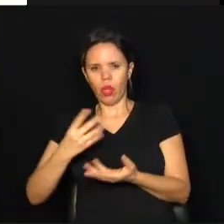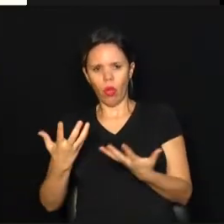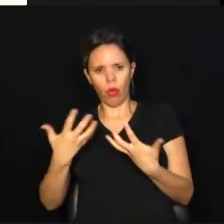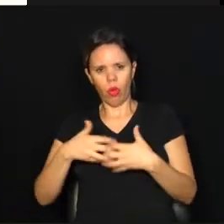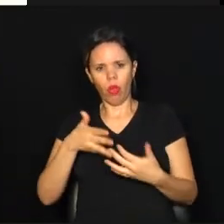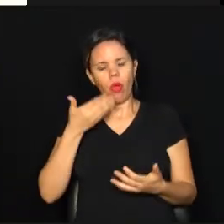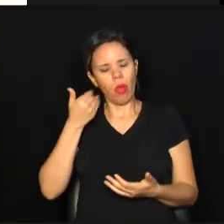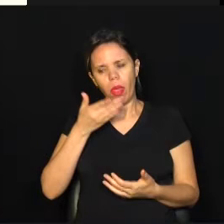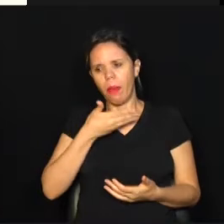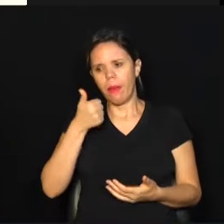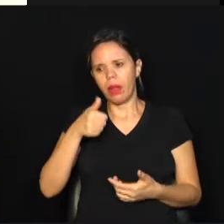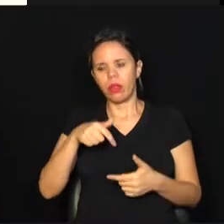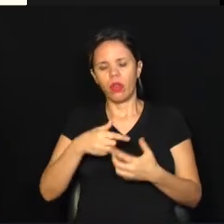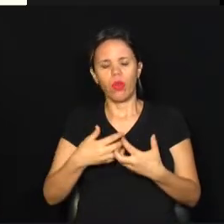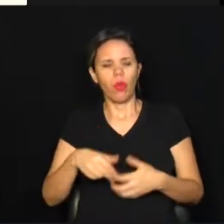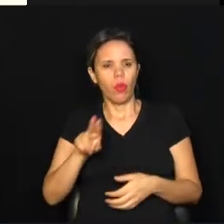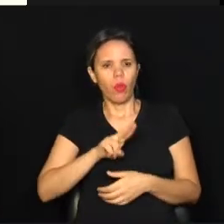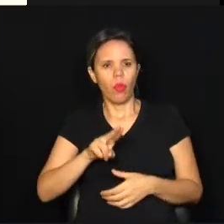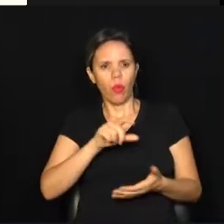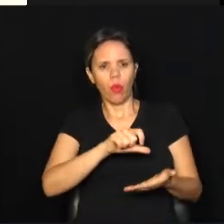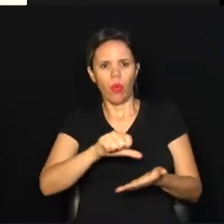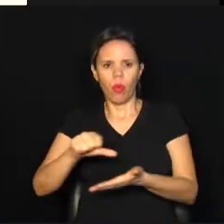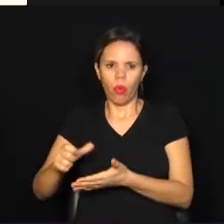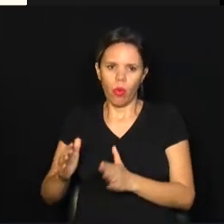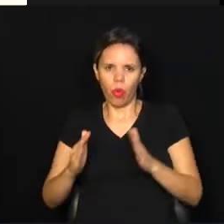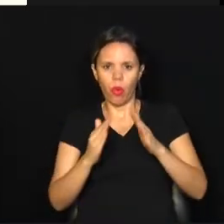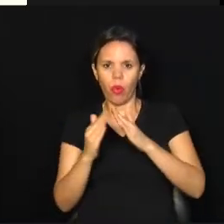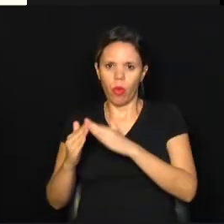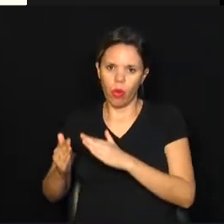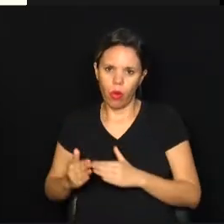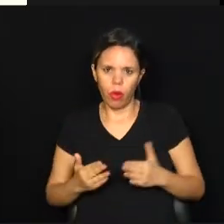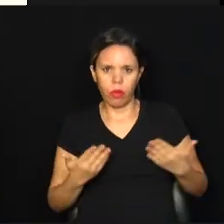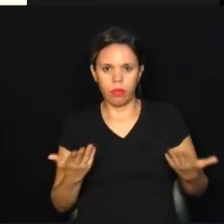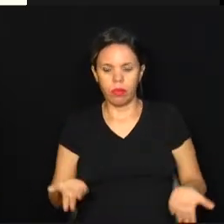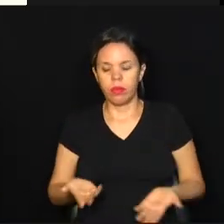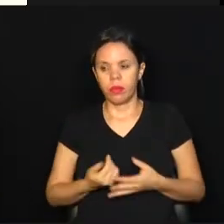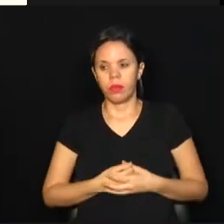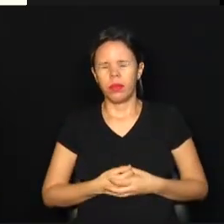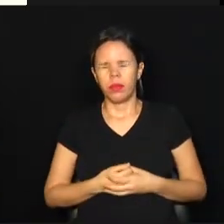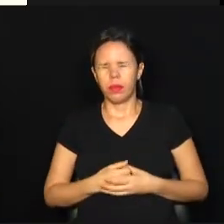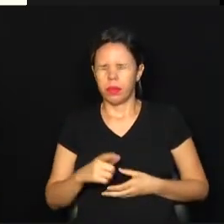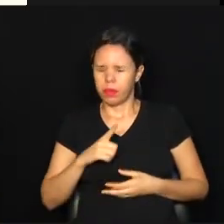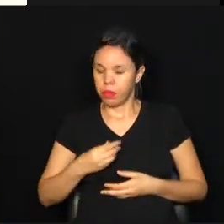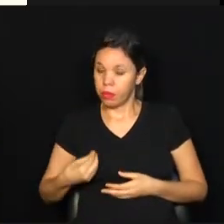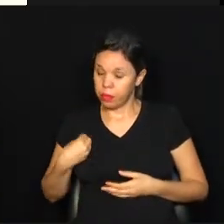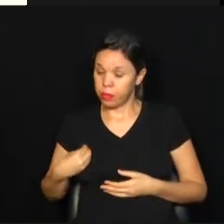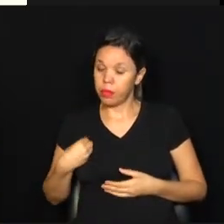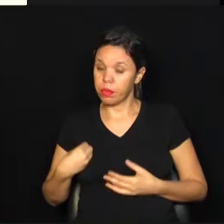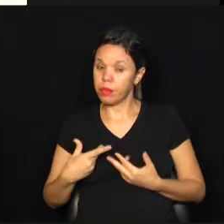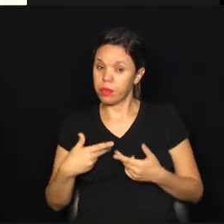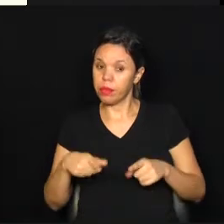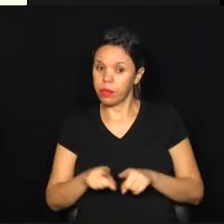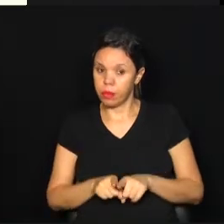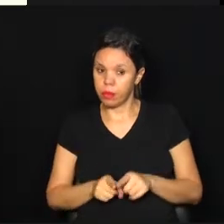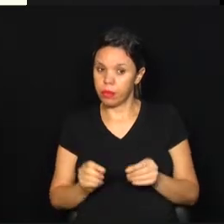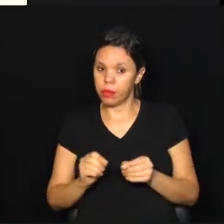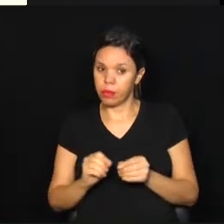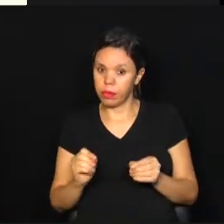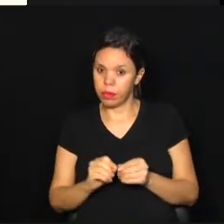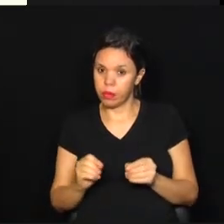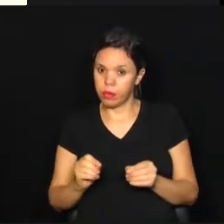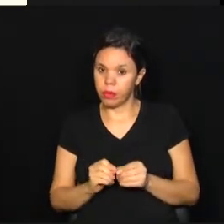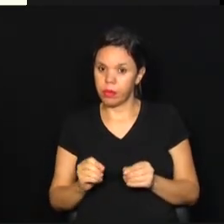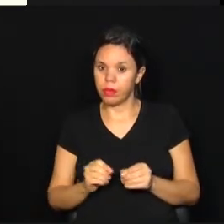essas atividades, o uso residencial, né? Então, existe muita coisa para ser feita e